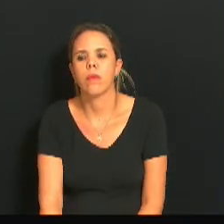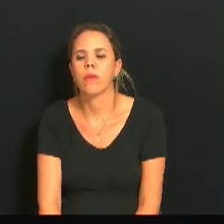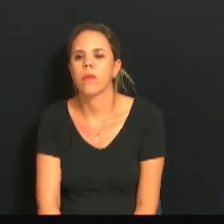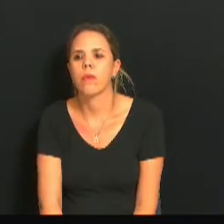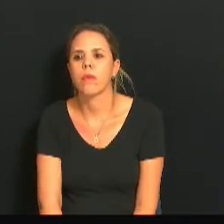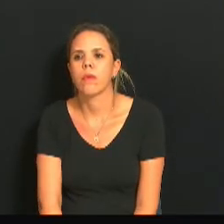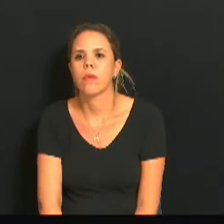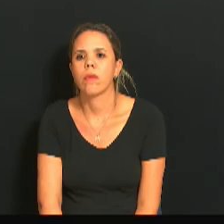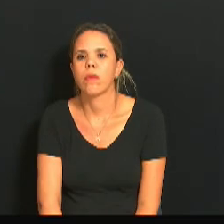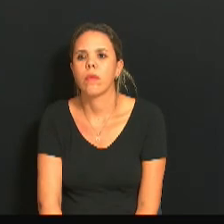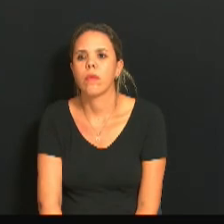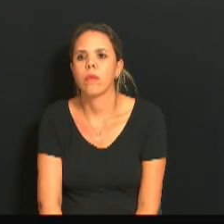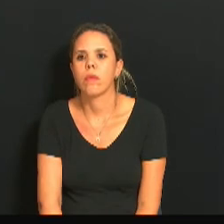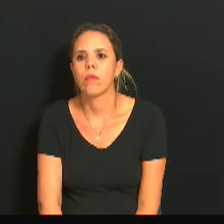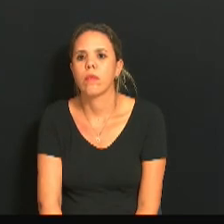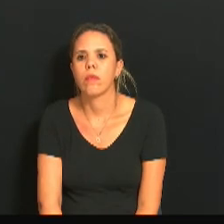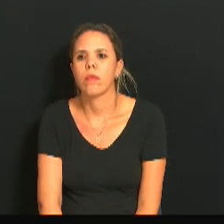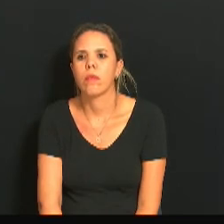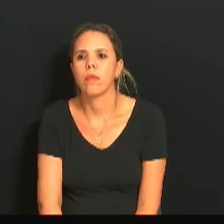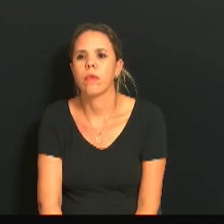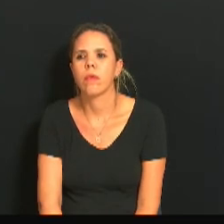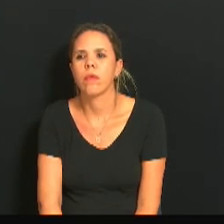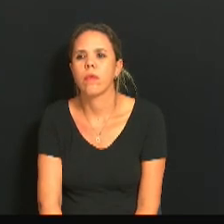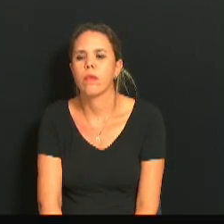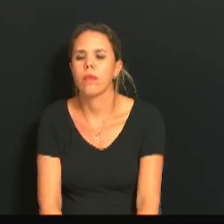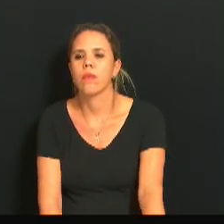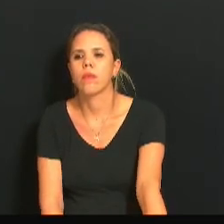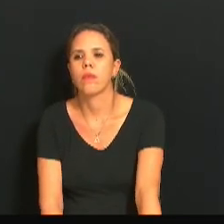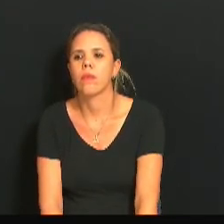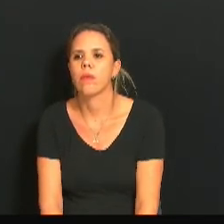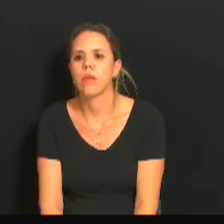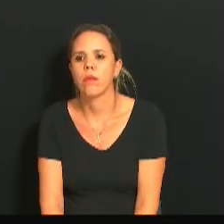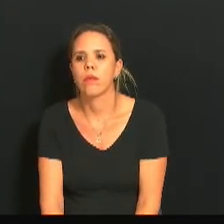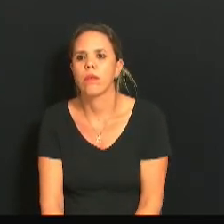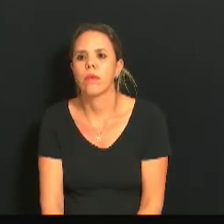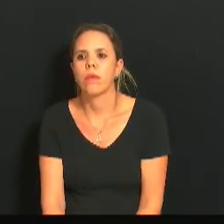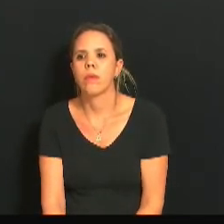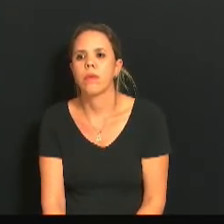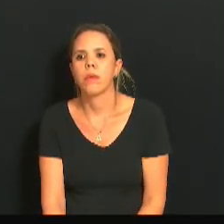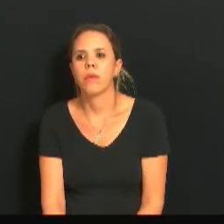o som eu não